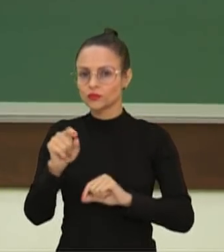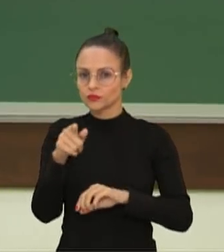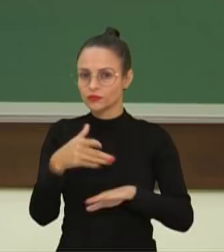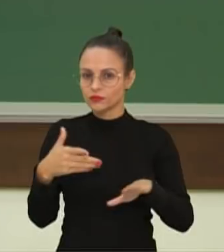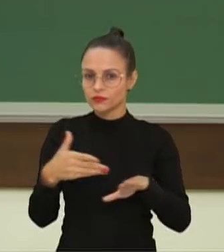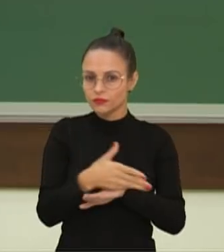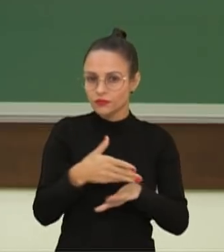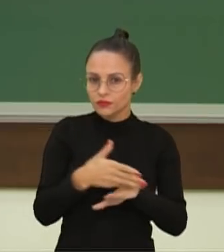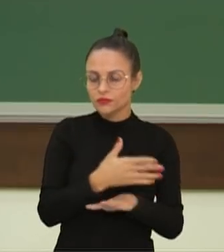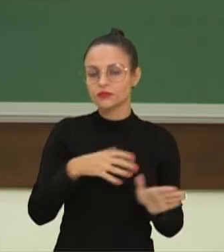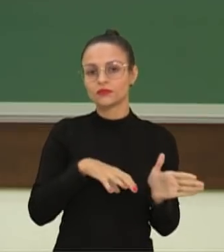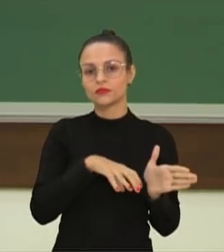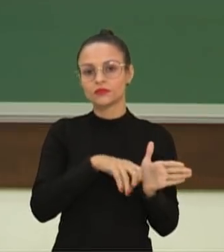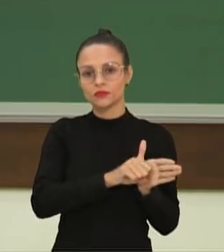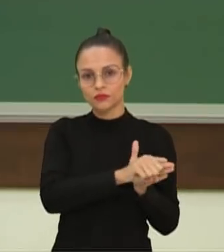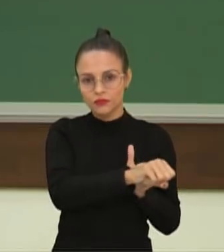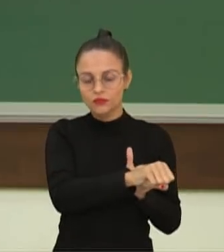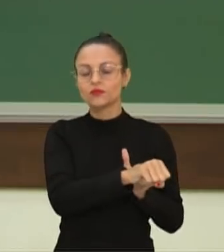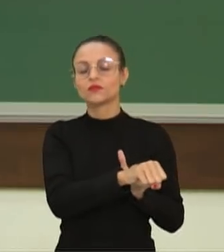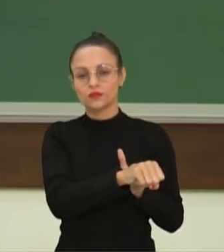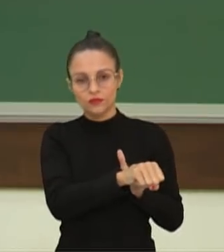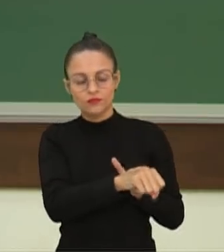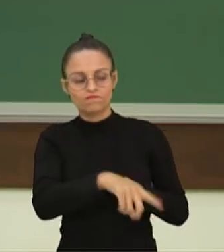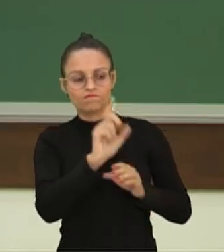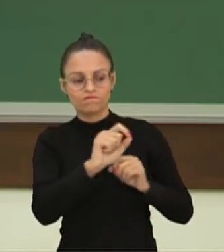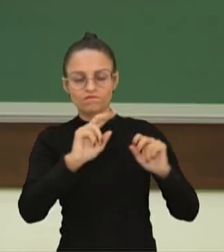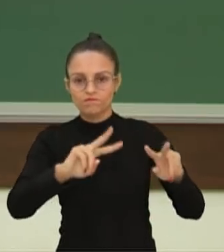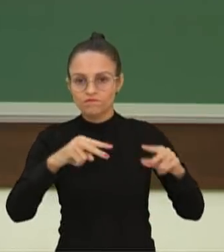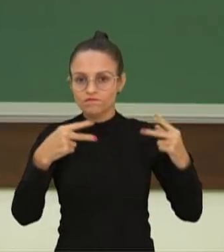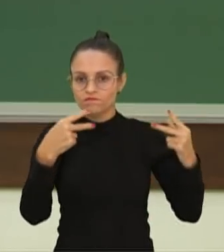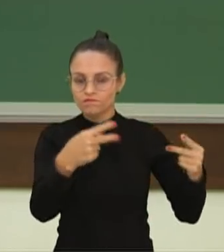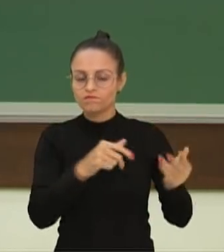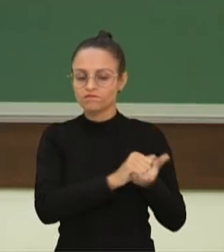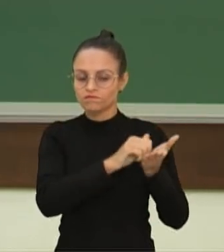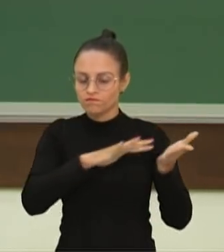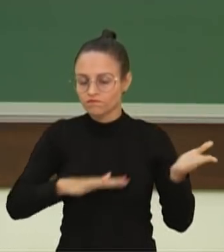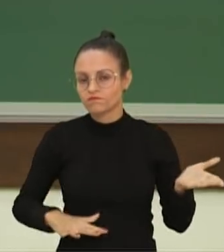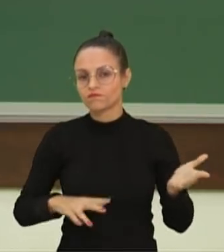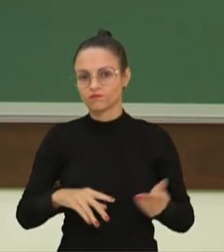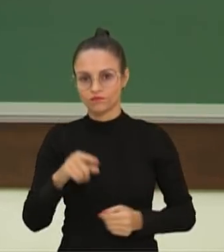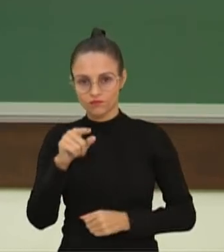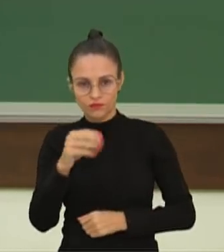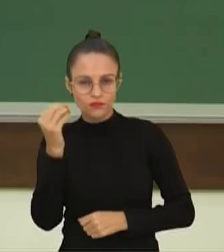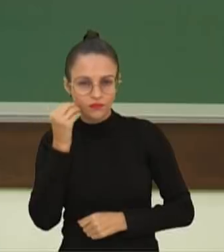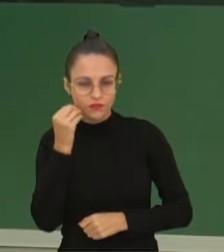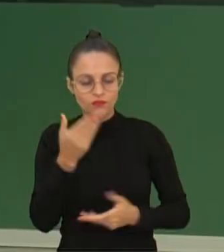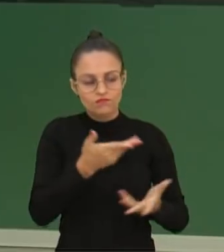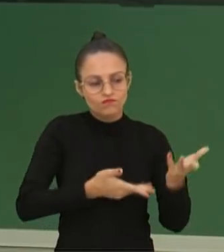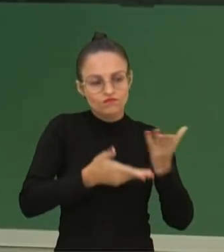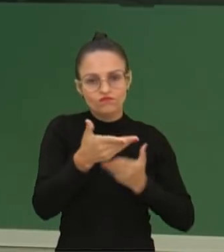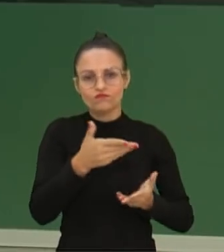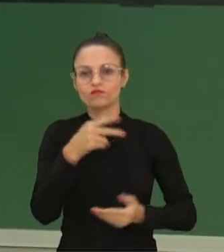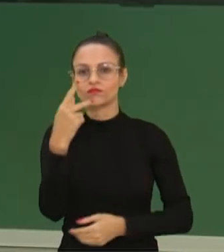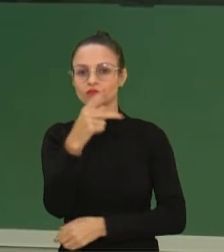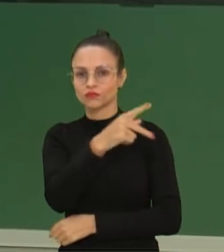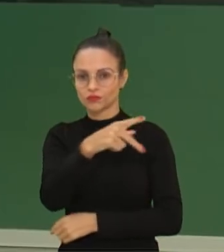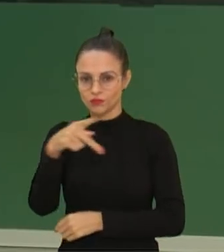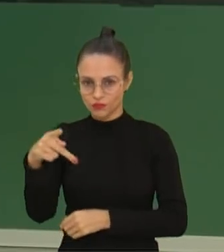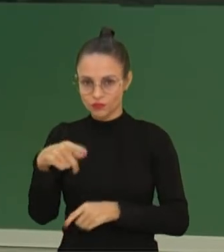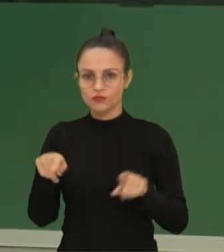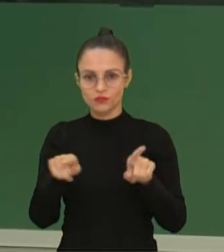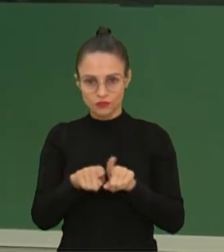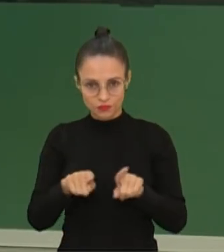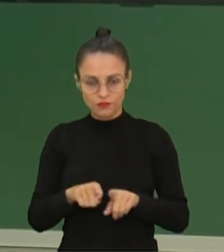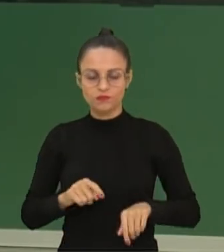os acessos, né, confiram lá, tentem deixar as coisas em dia, né, e tentem se comunicar, interagir com os seus professores,